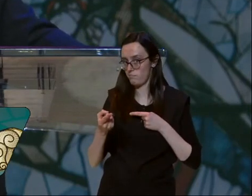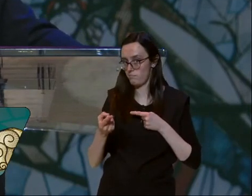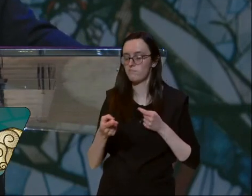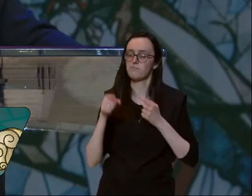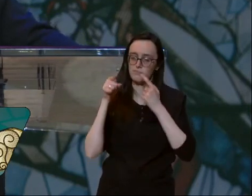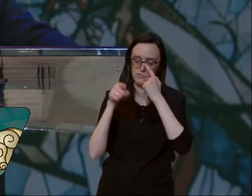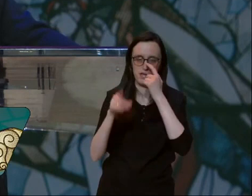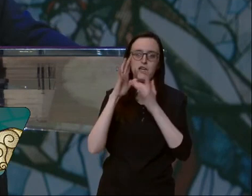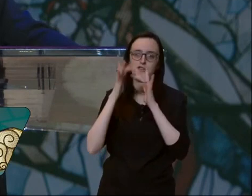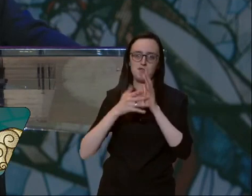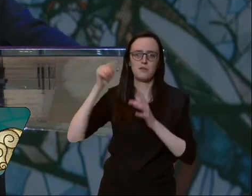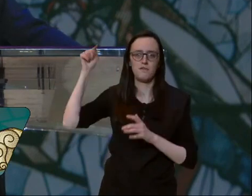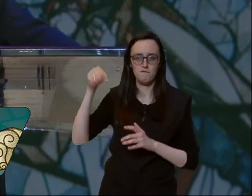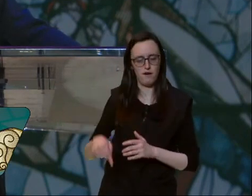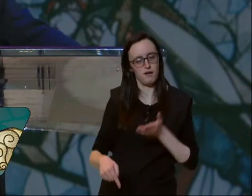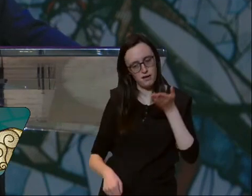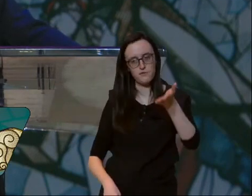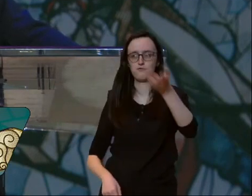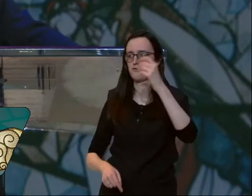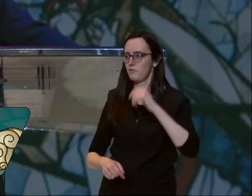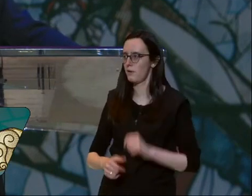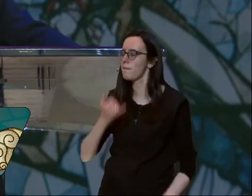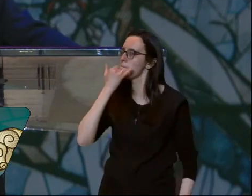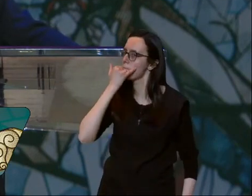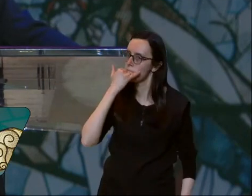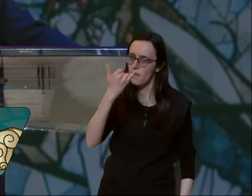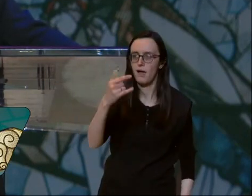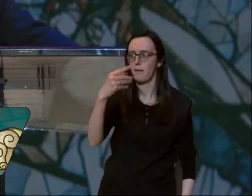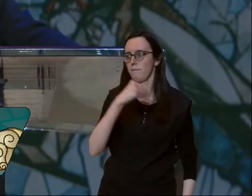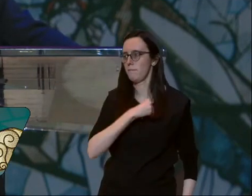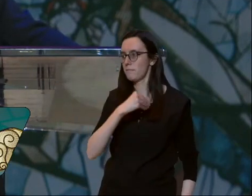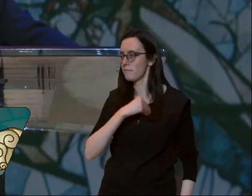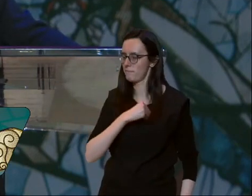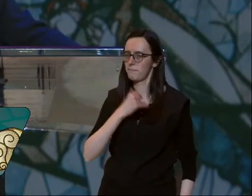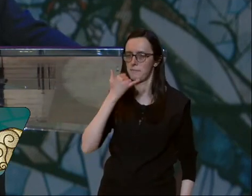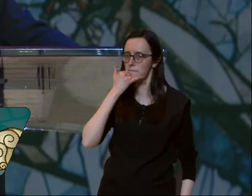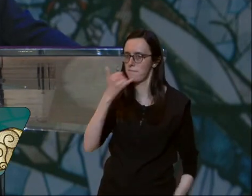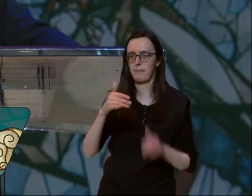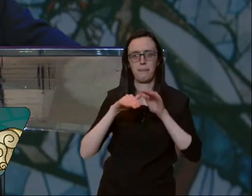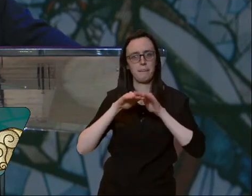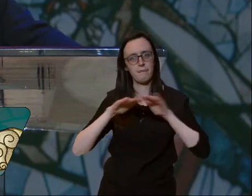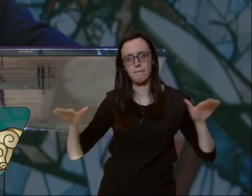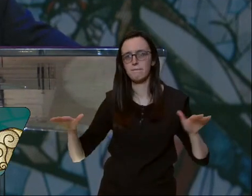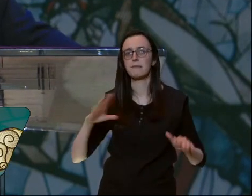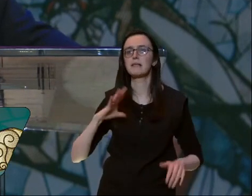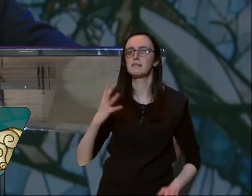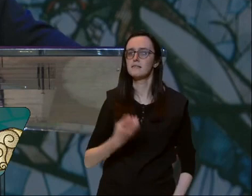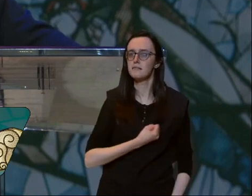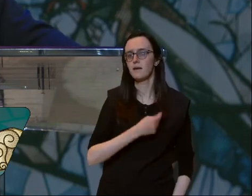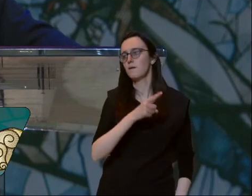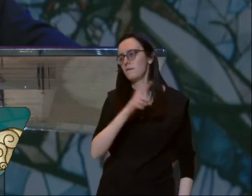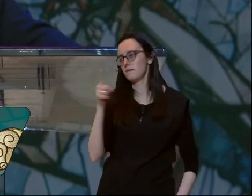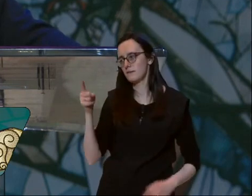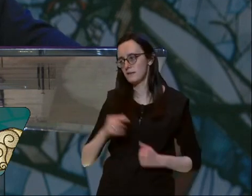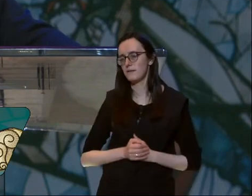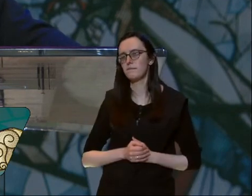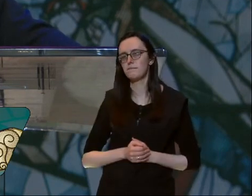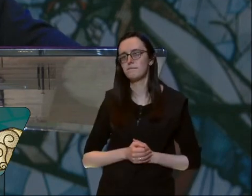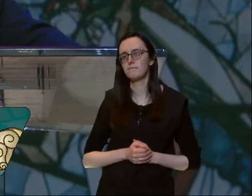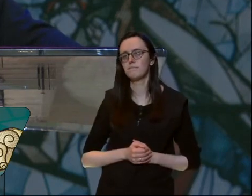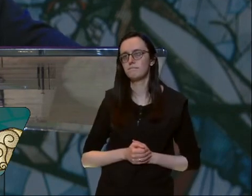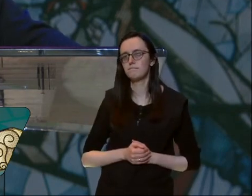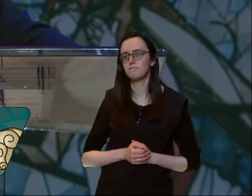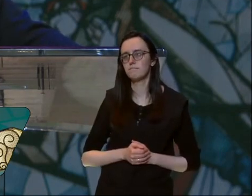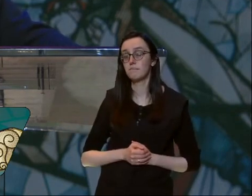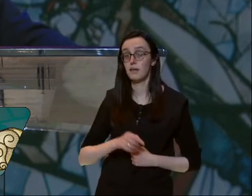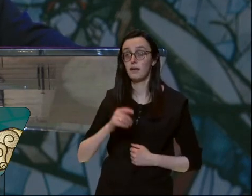por isso que Jesus veio, para perdoar o teu pecado. para salvar você, para que